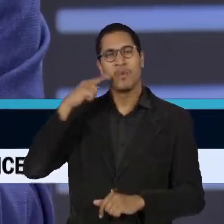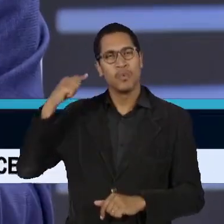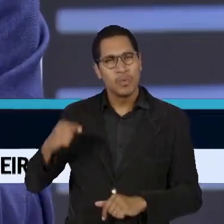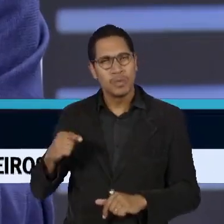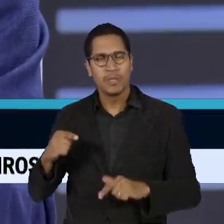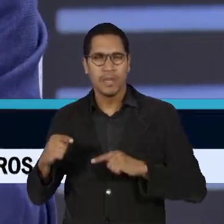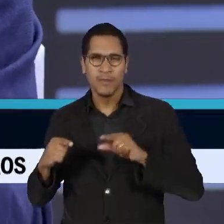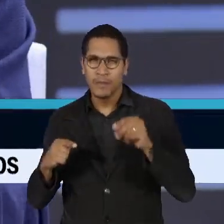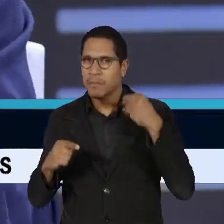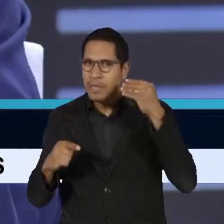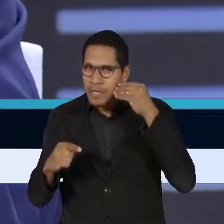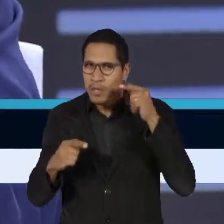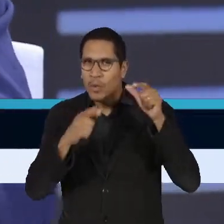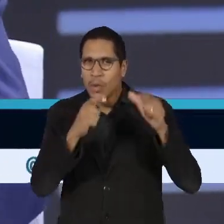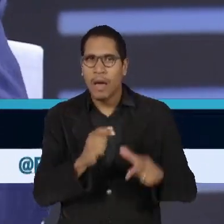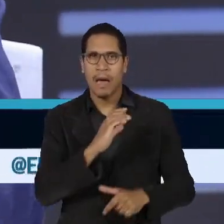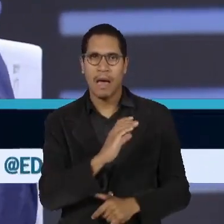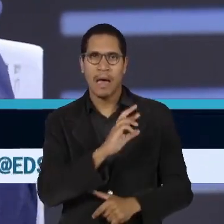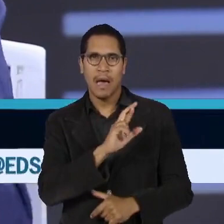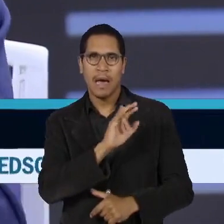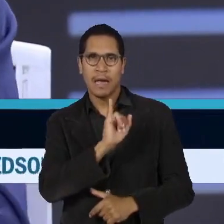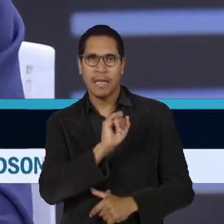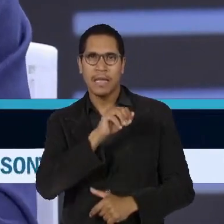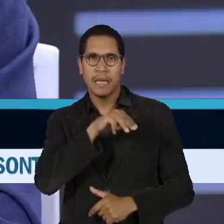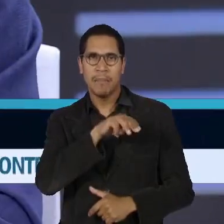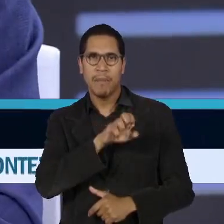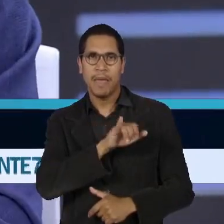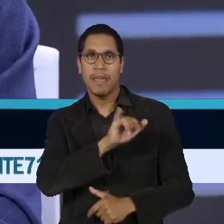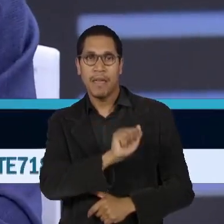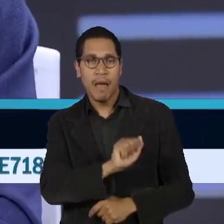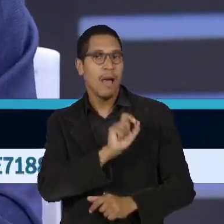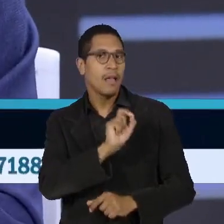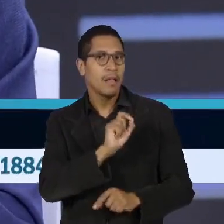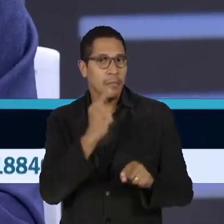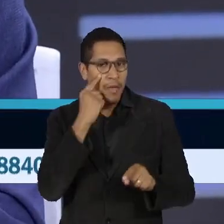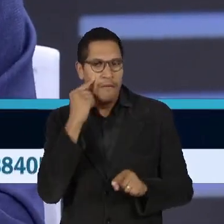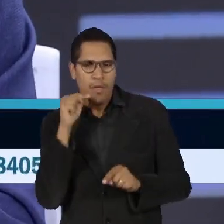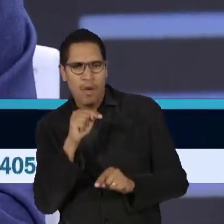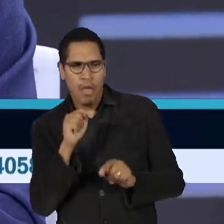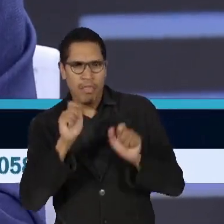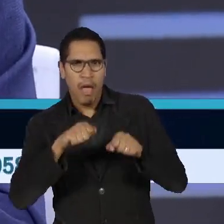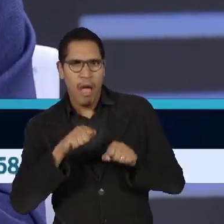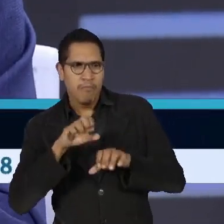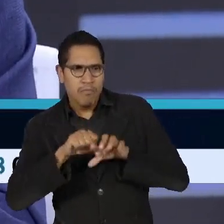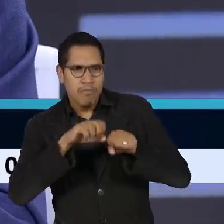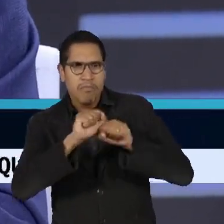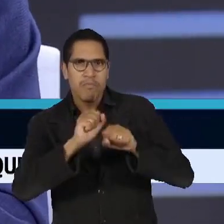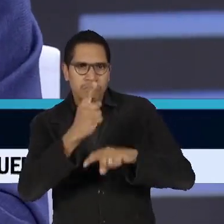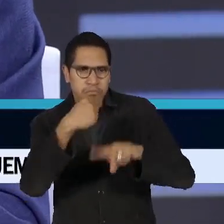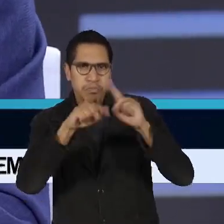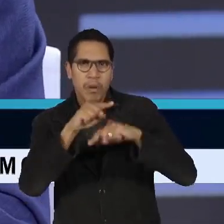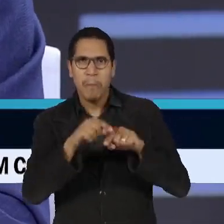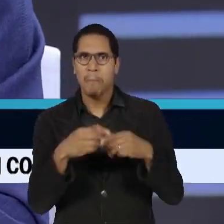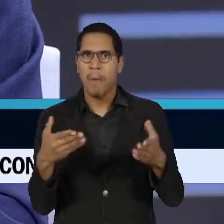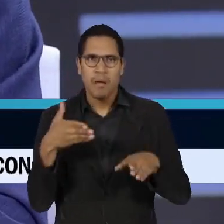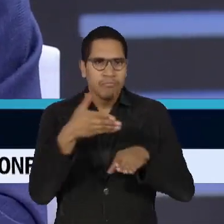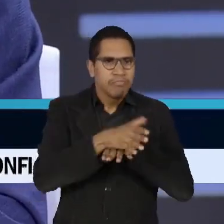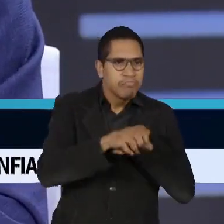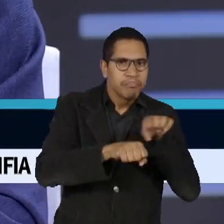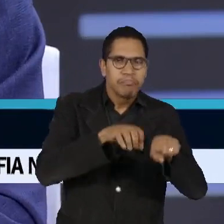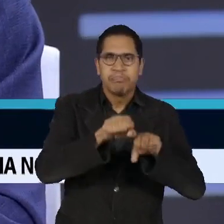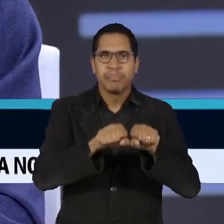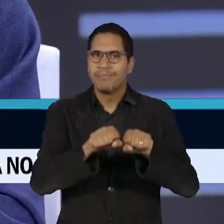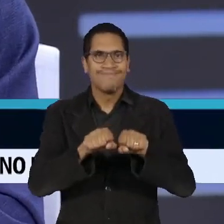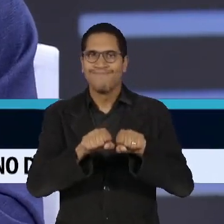que deu a impressão de que poderia ver ganhos mas na verdade peça invasão tem sido um